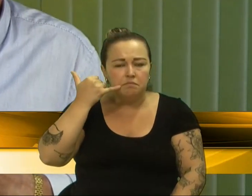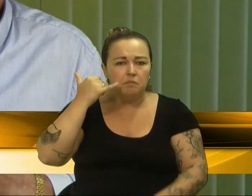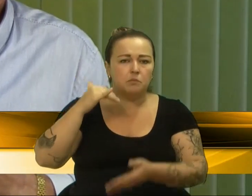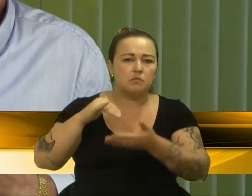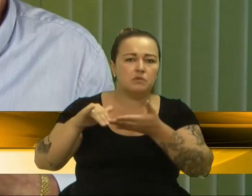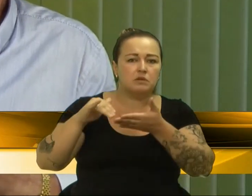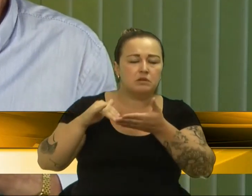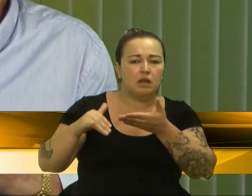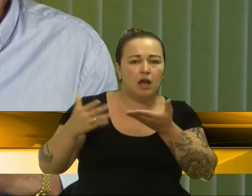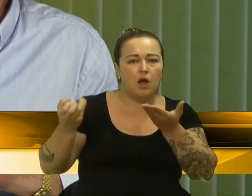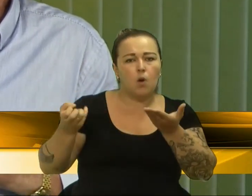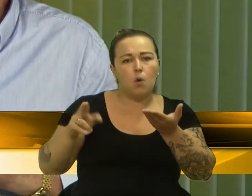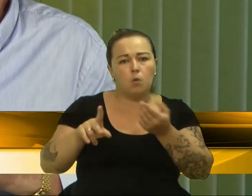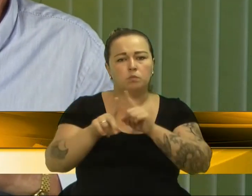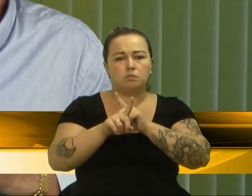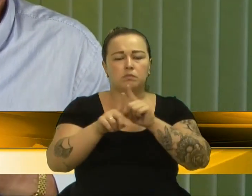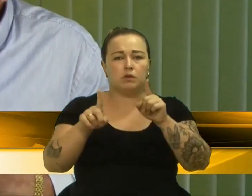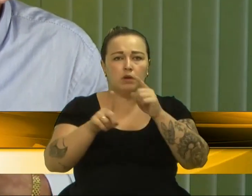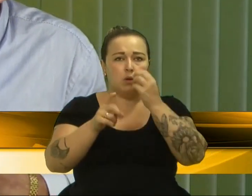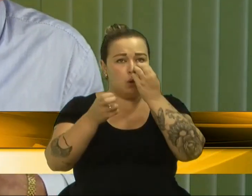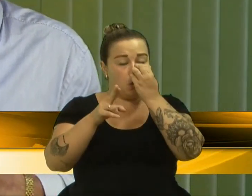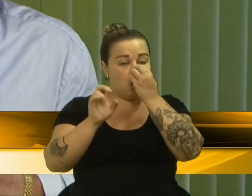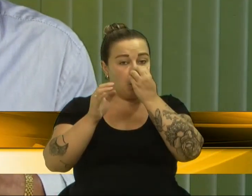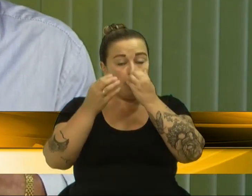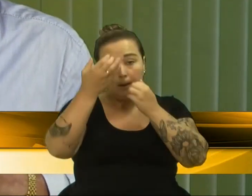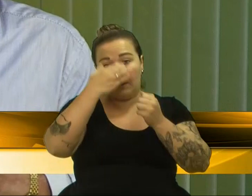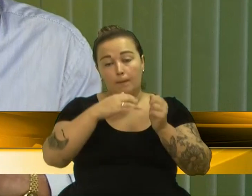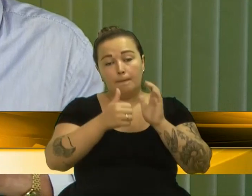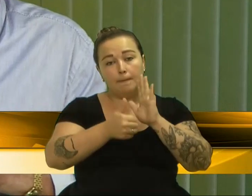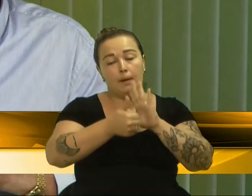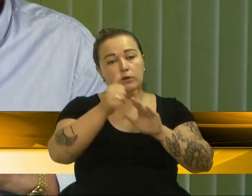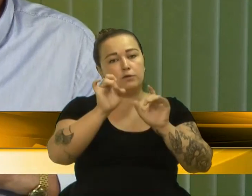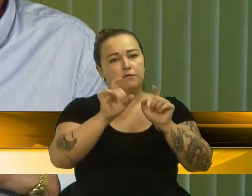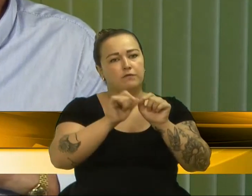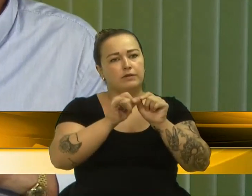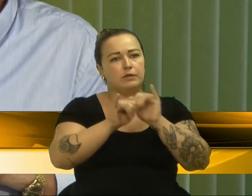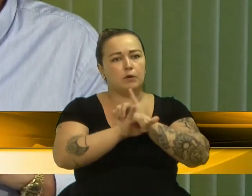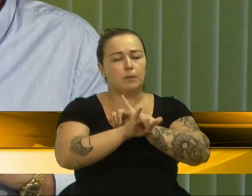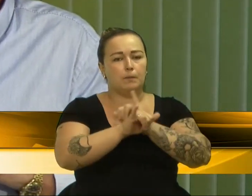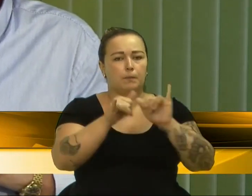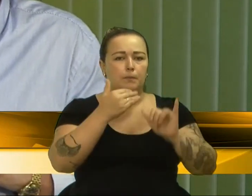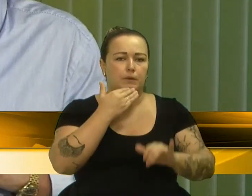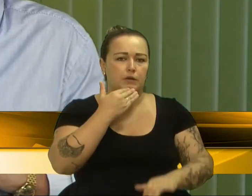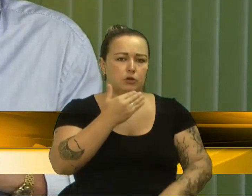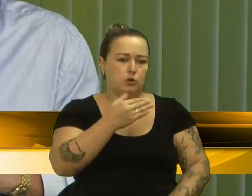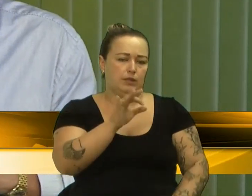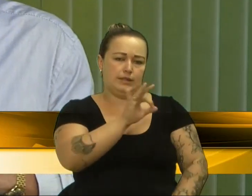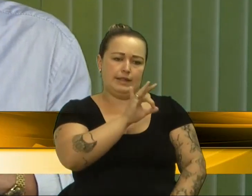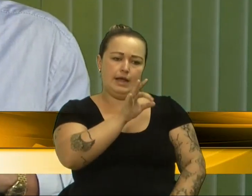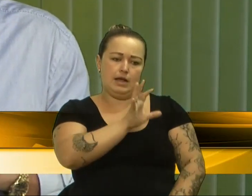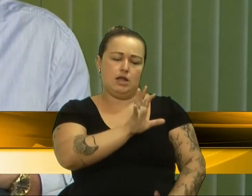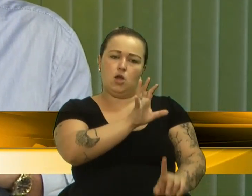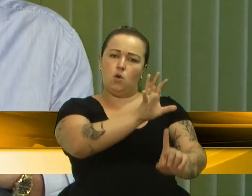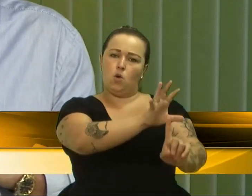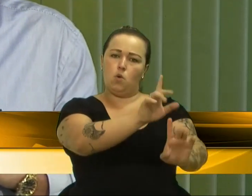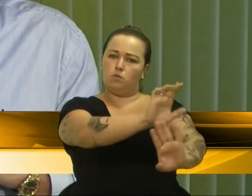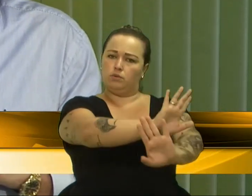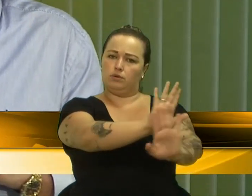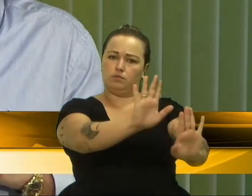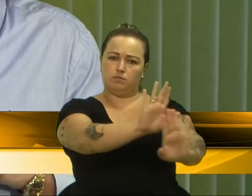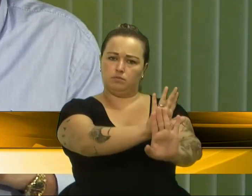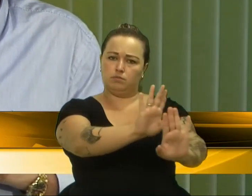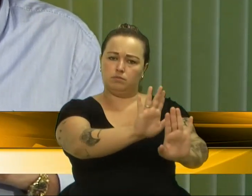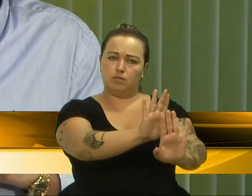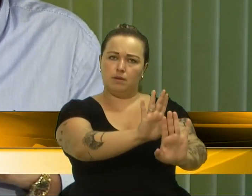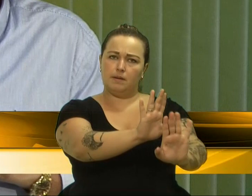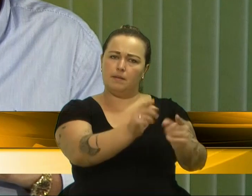nesse sentido, ou tu achaste melhor só fazer o pedido, né? Então, nada contra isso, né? Mas assim, parece